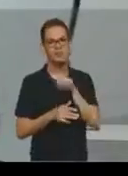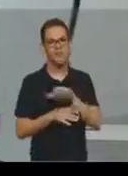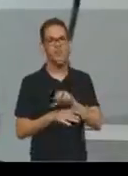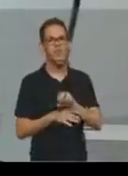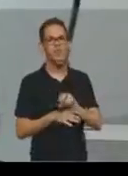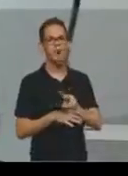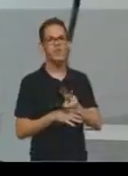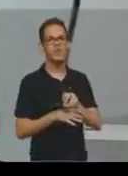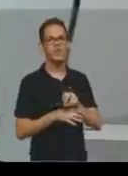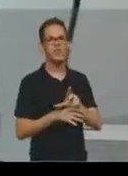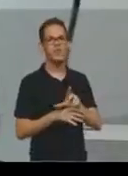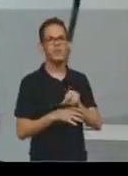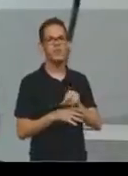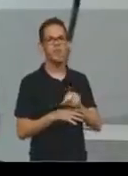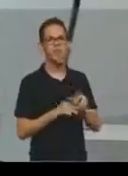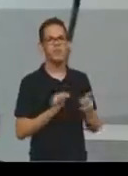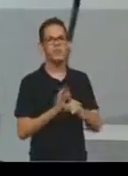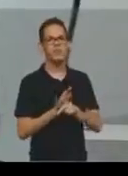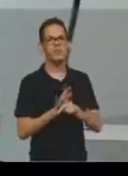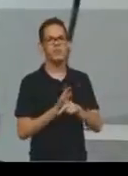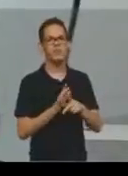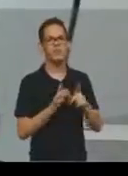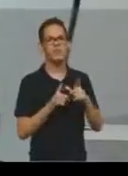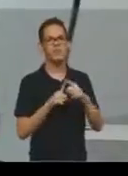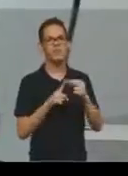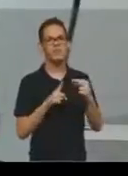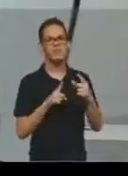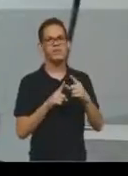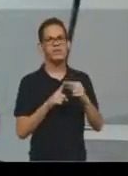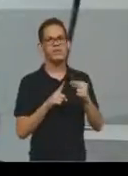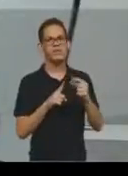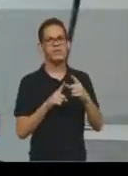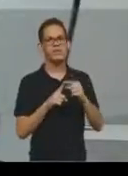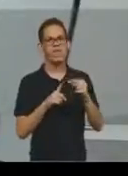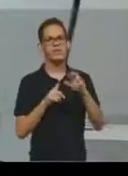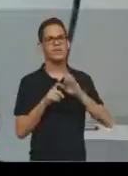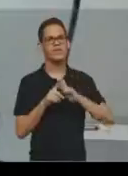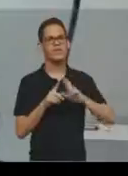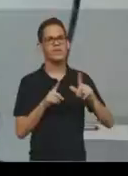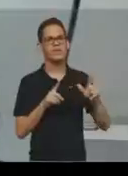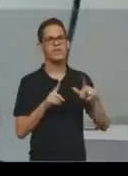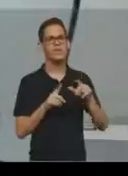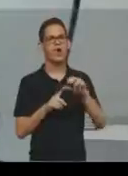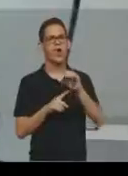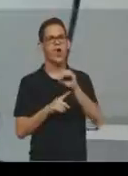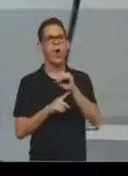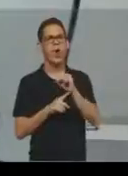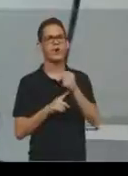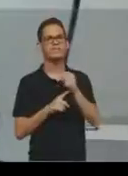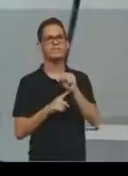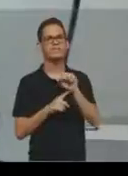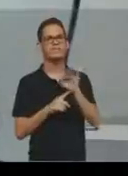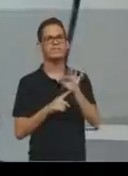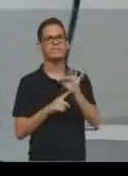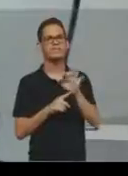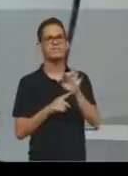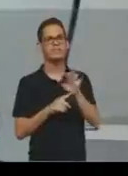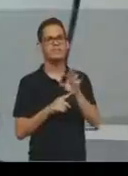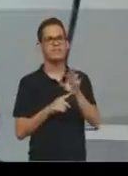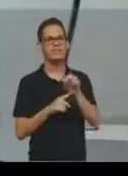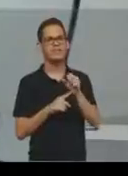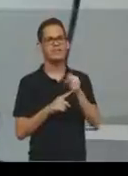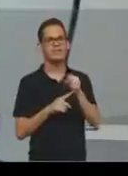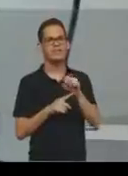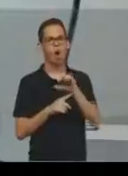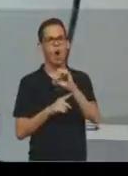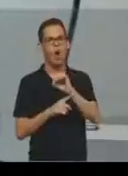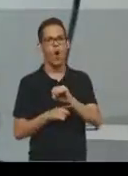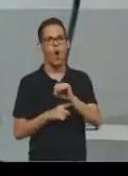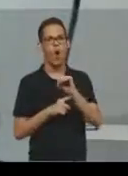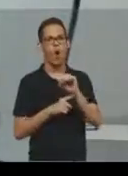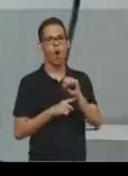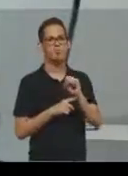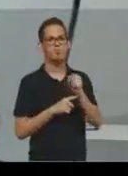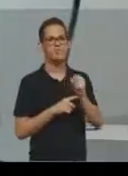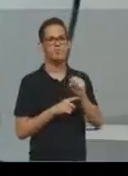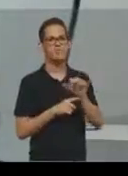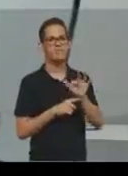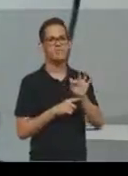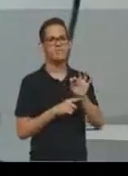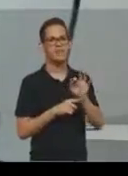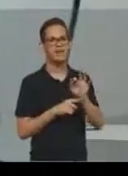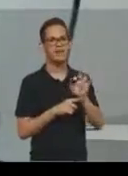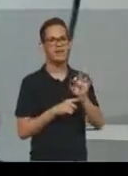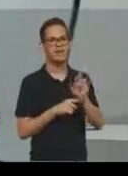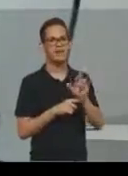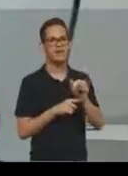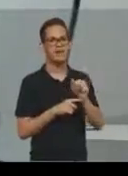gameta feminino das plantas vai ser o quê? A oosfera. E essa oosfera, ela vai